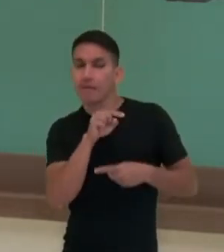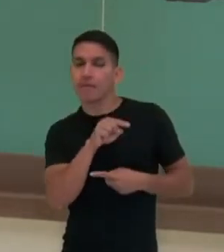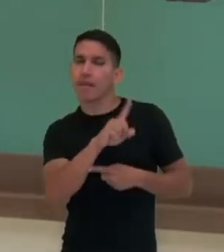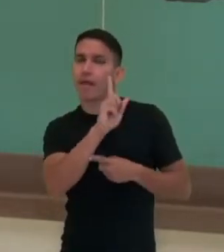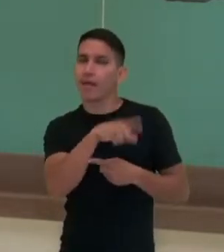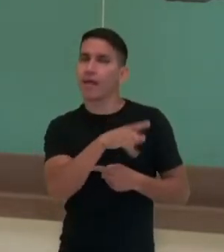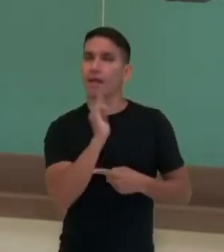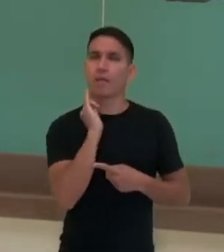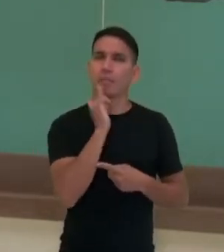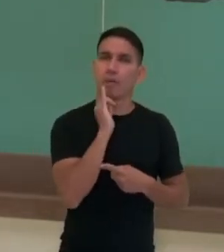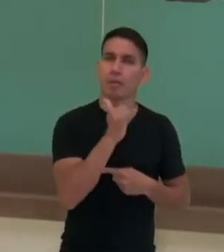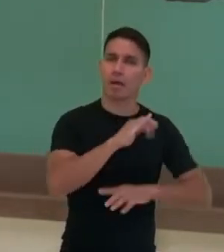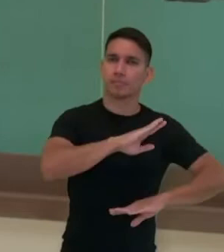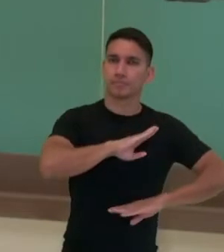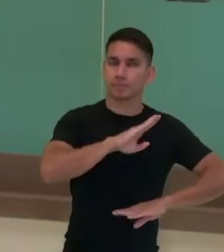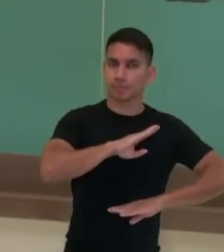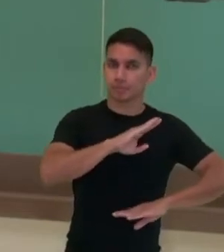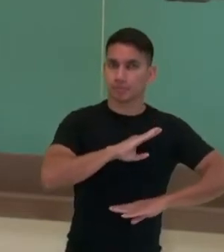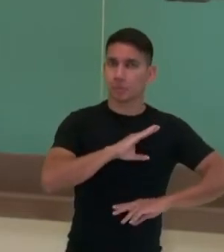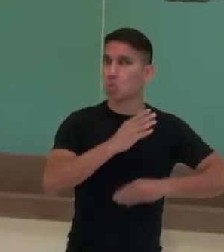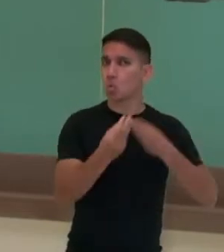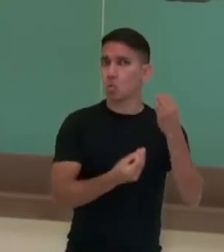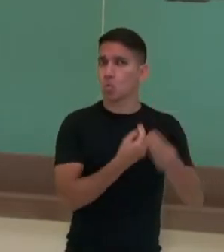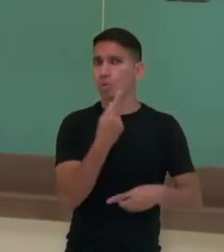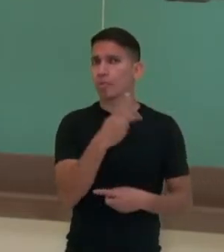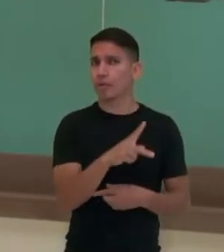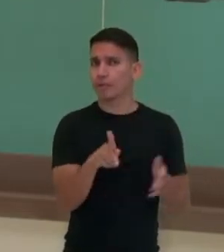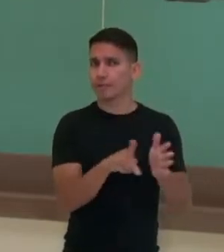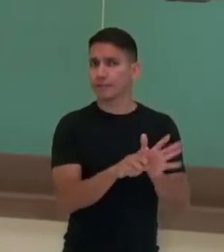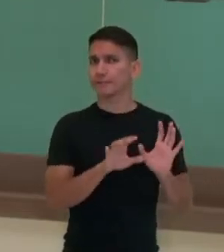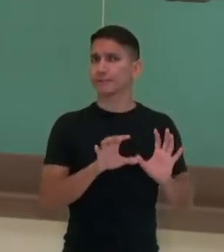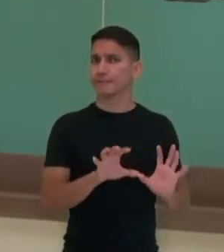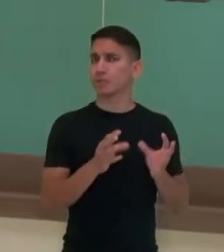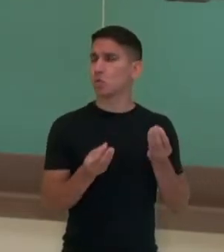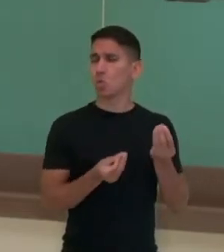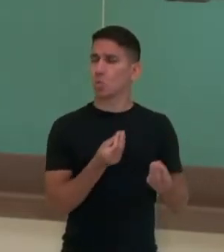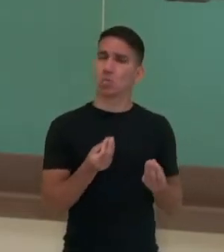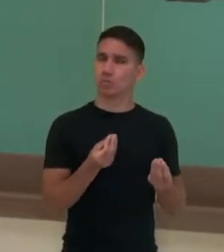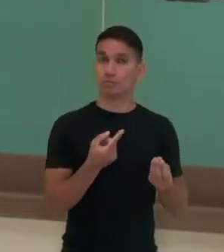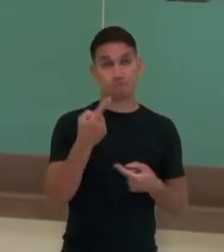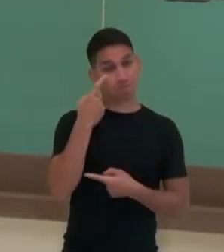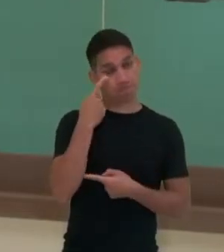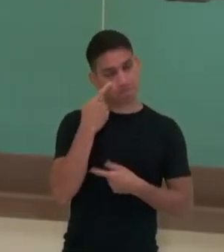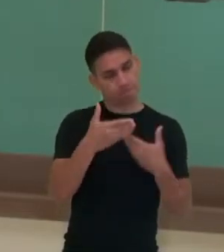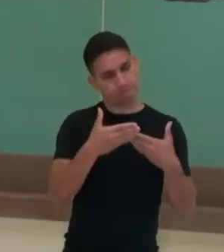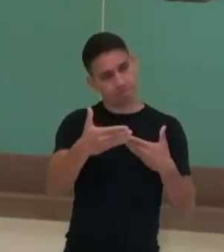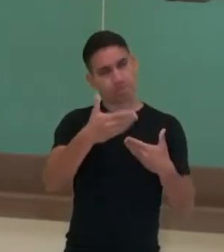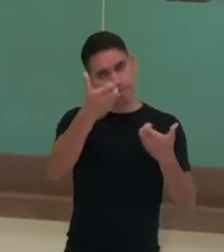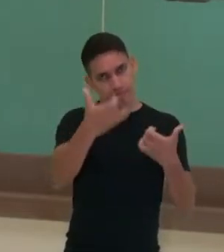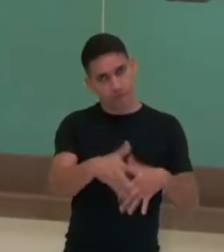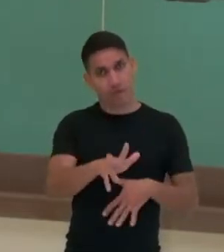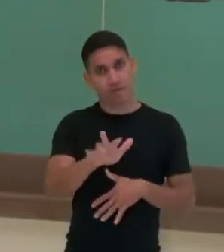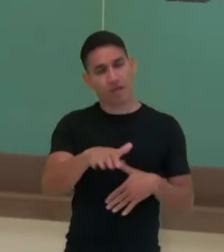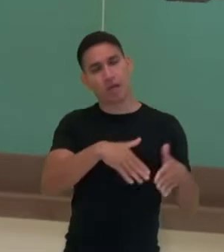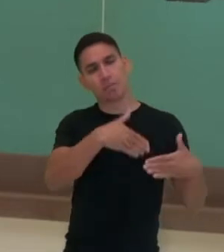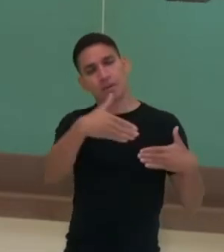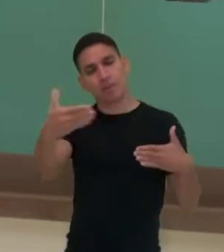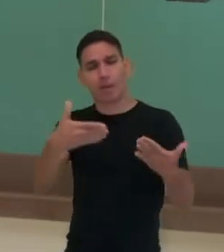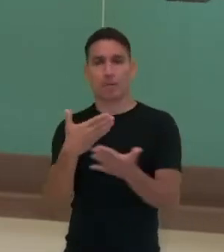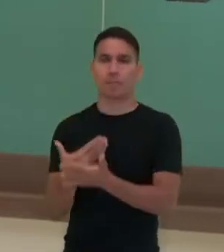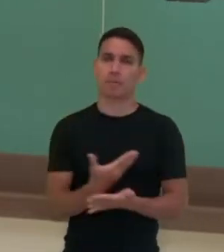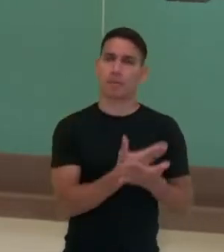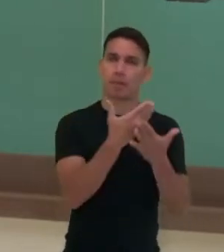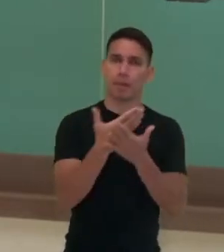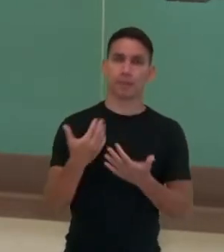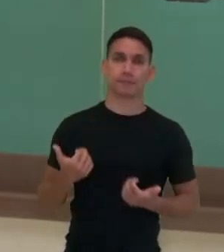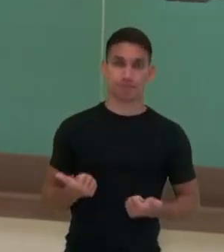texto como se ele fosse, então, um causo. Vamos ver, então, aí no decorrer, né, das